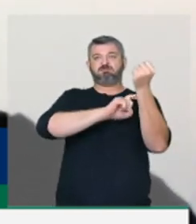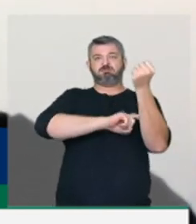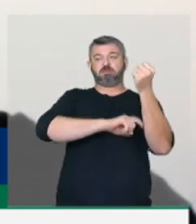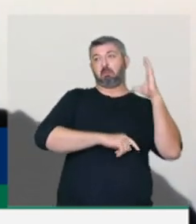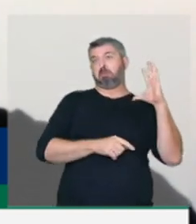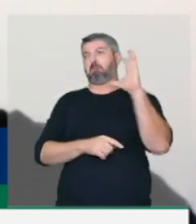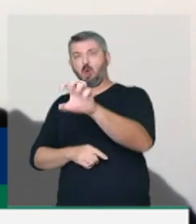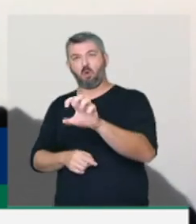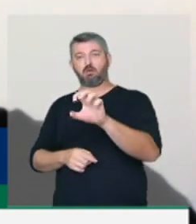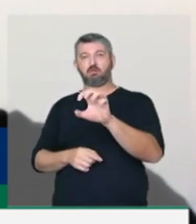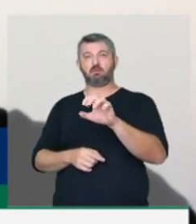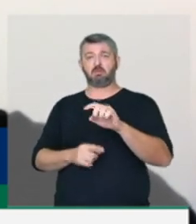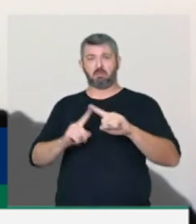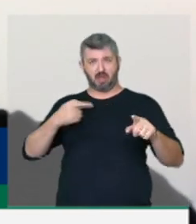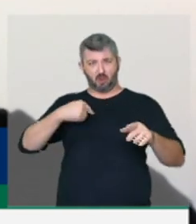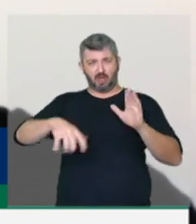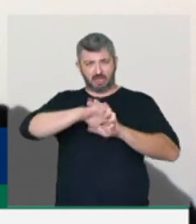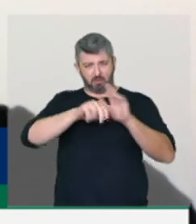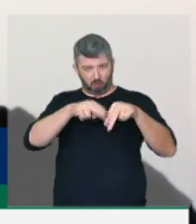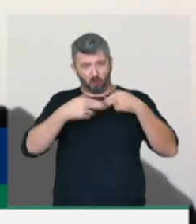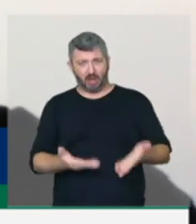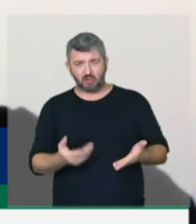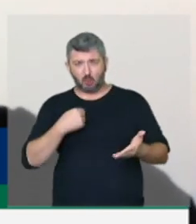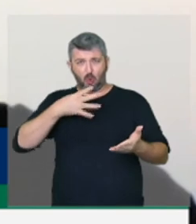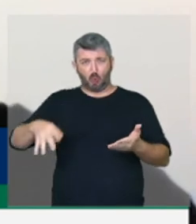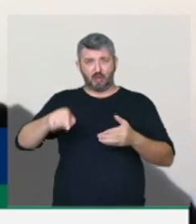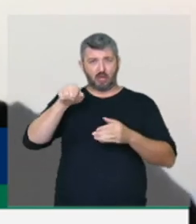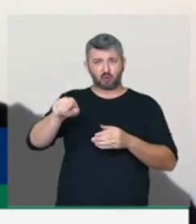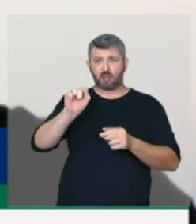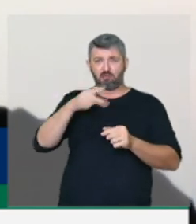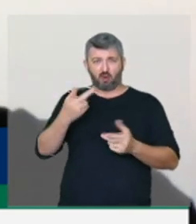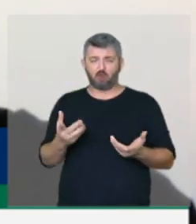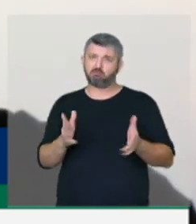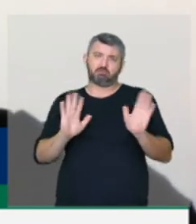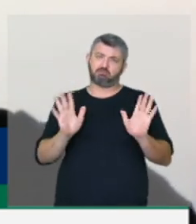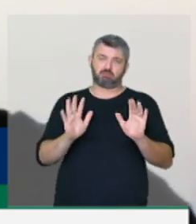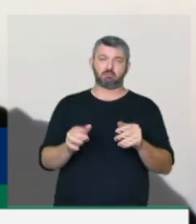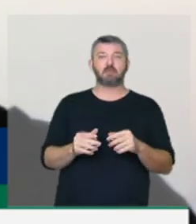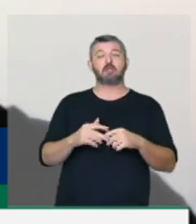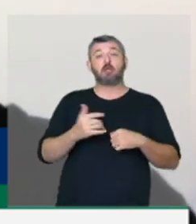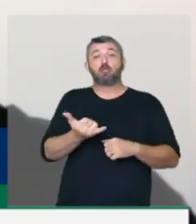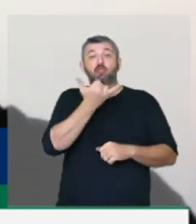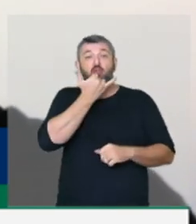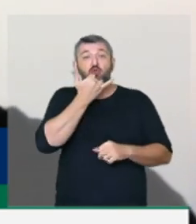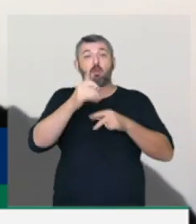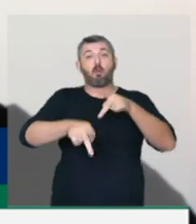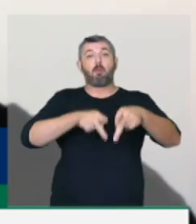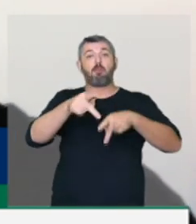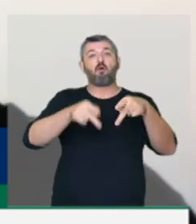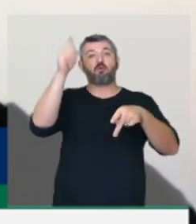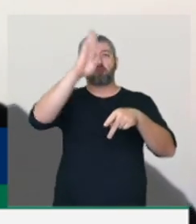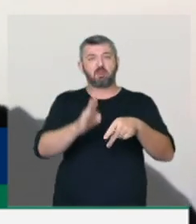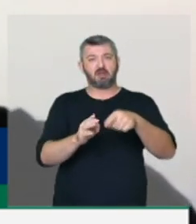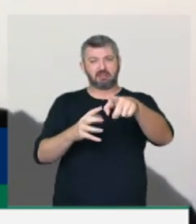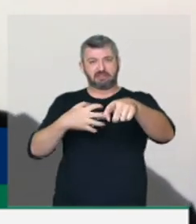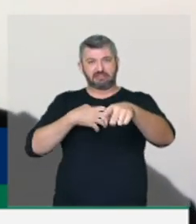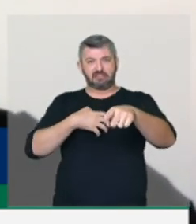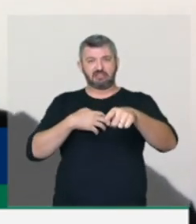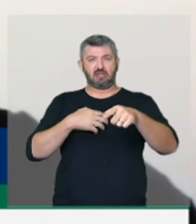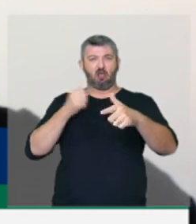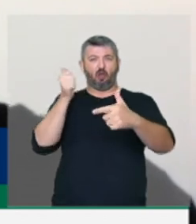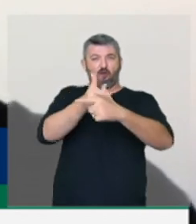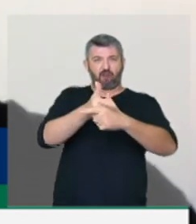momento isso me torna um criminoso. Mais uma vez, gostaria de solicitar desculpas ao povo brasileiro que se ofendeu com minhas